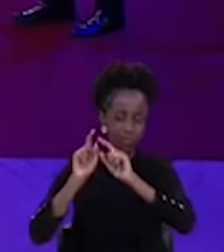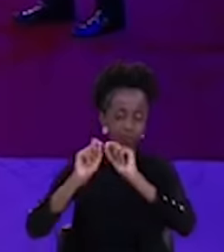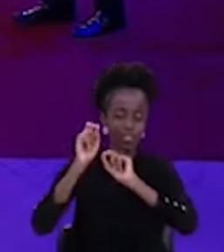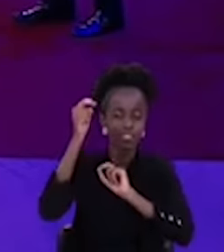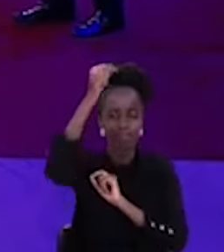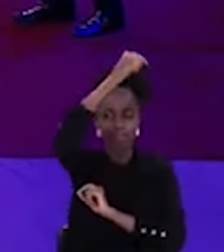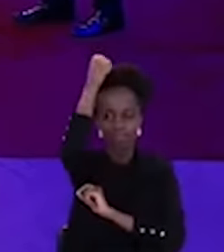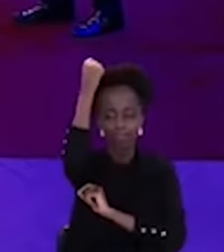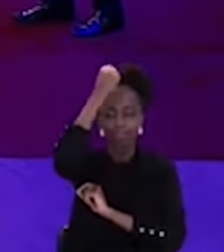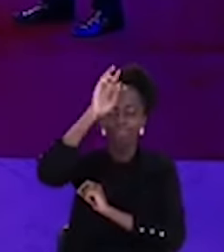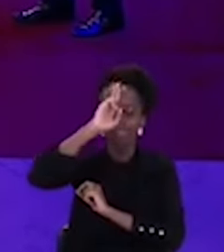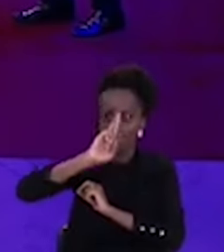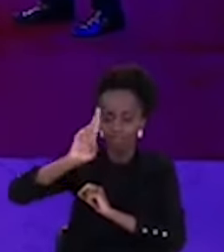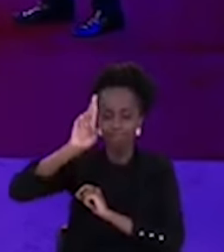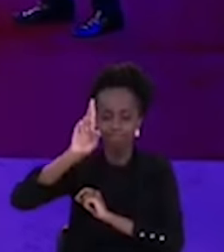Santidade ao Senhor.